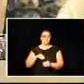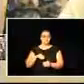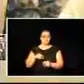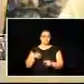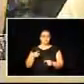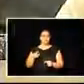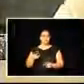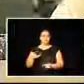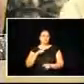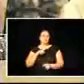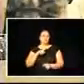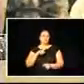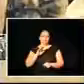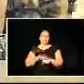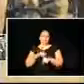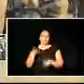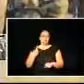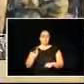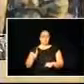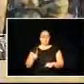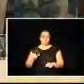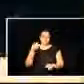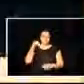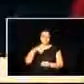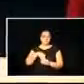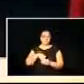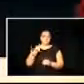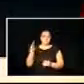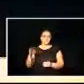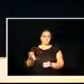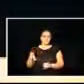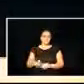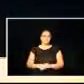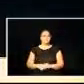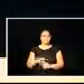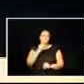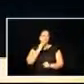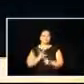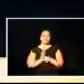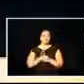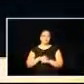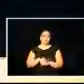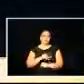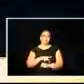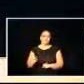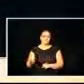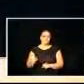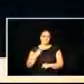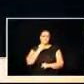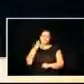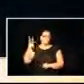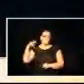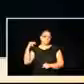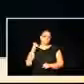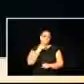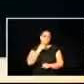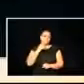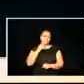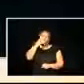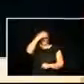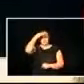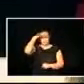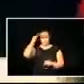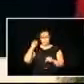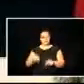Vereadora Vera Saba. Boa noite, senhor presidente. Boa noite, nobres pares. Boa noite, população presente aqui